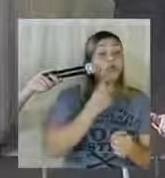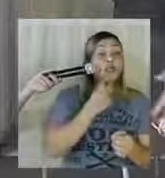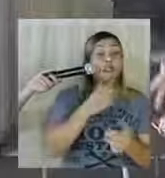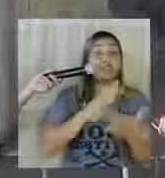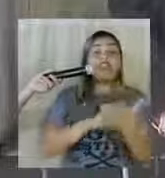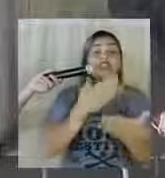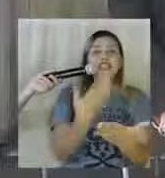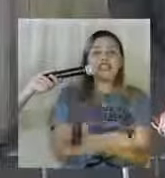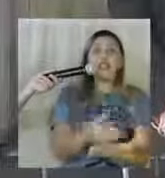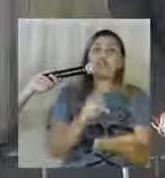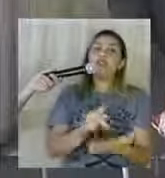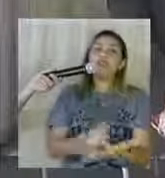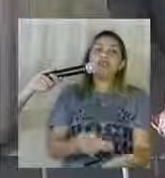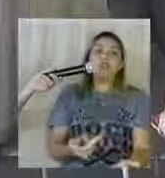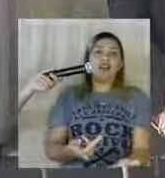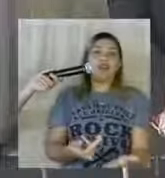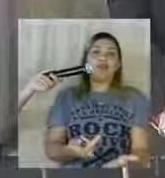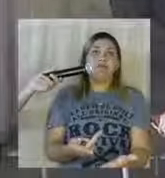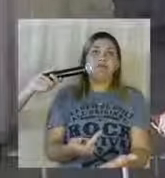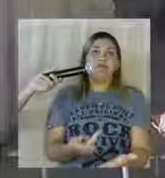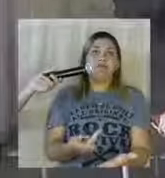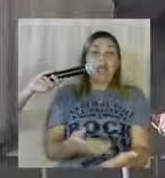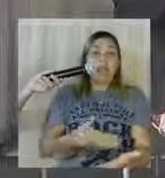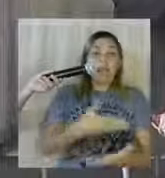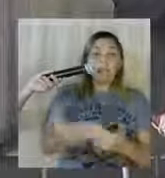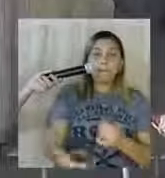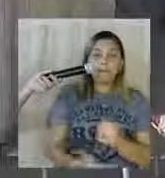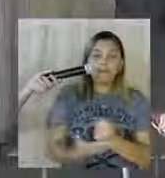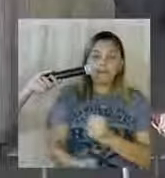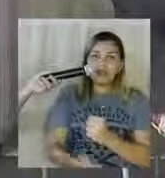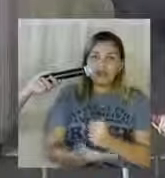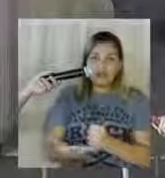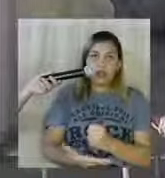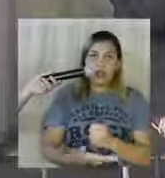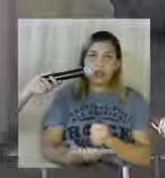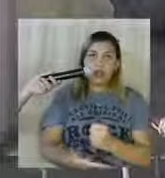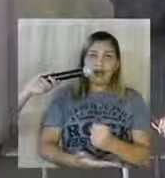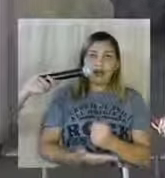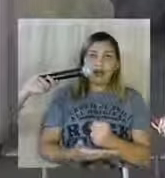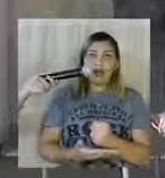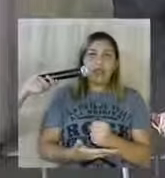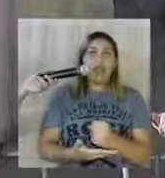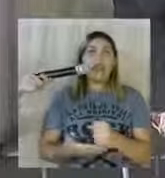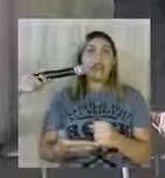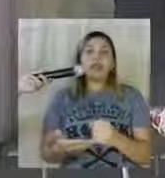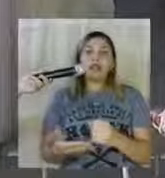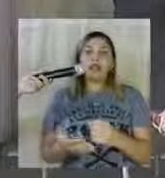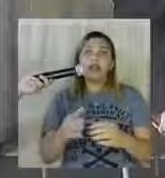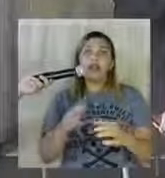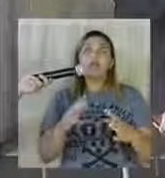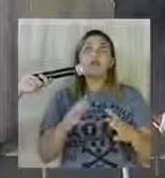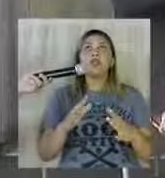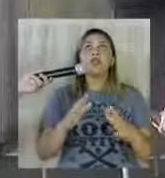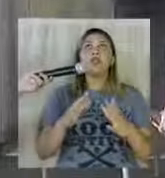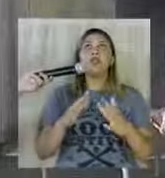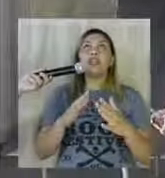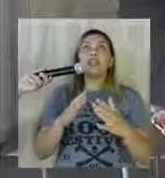O surdo, ele quer intérpretes de verdade. A base, ela está